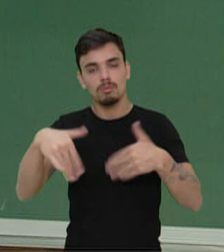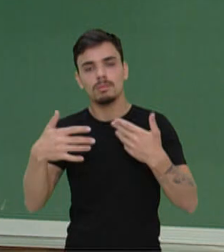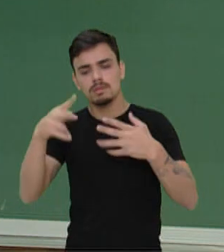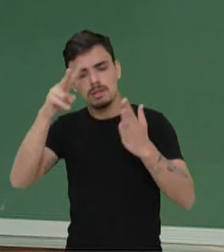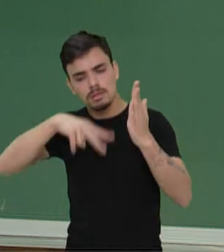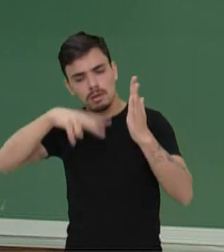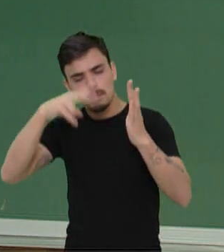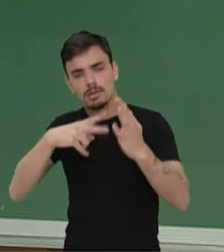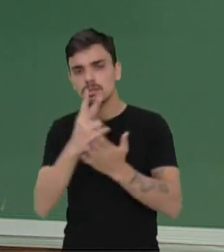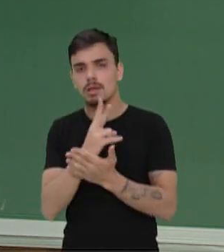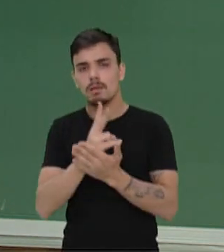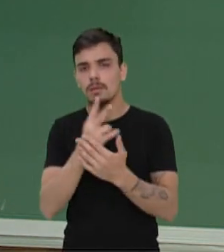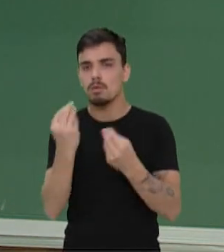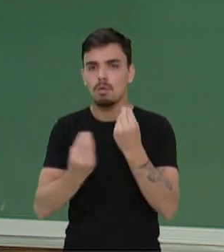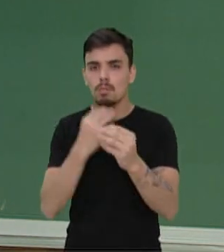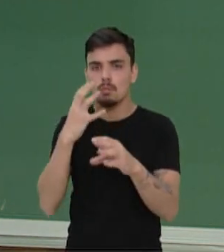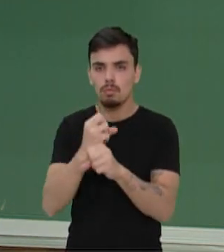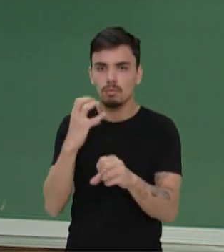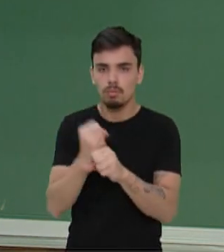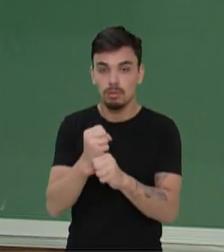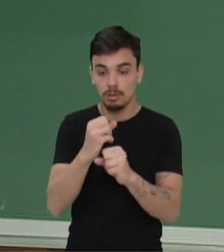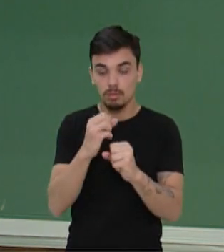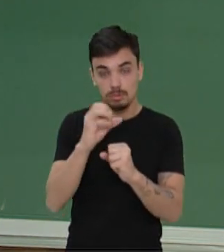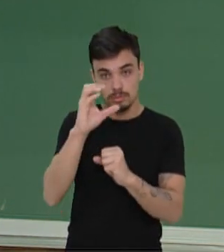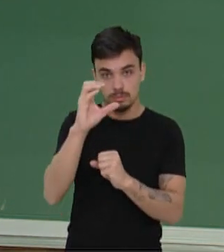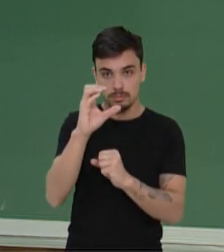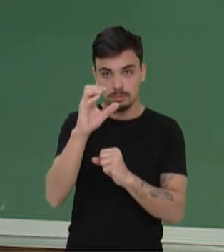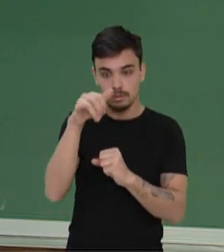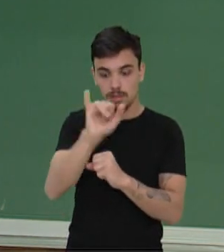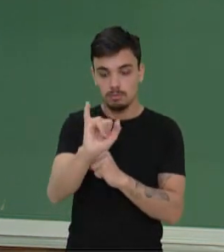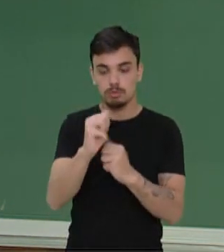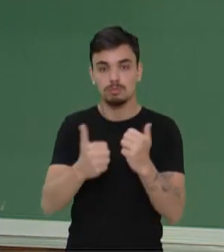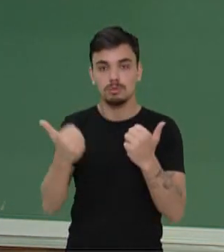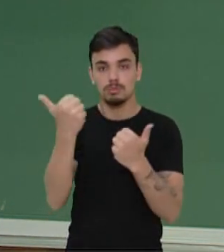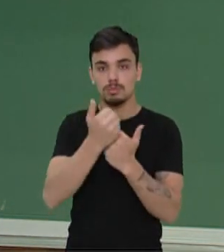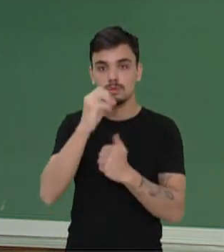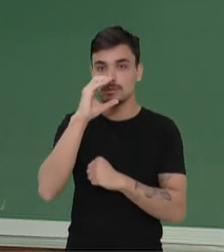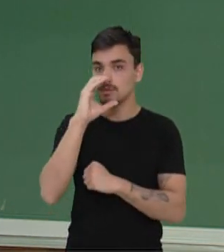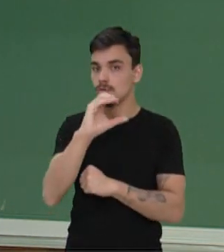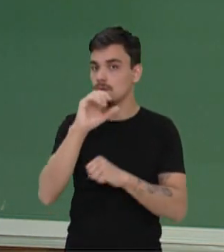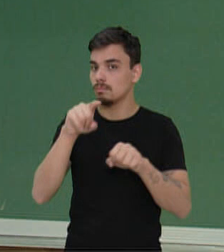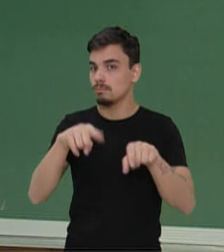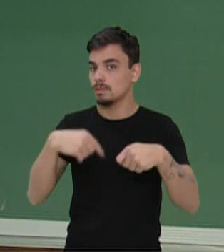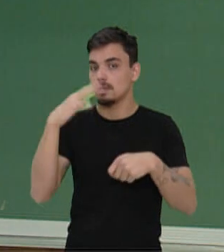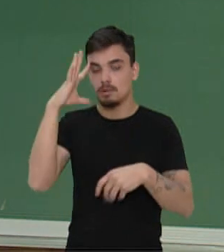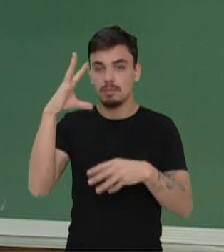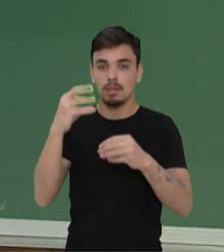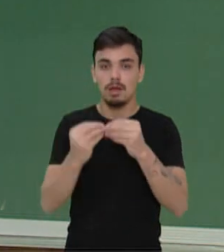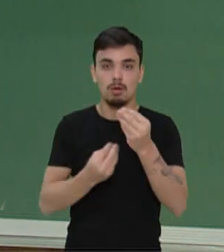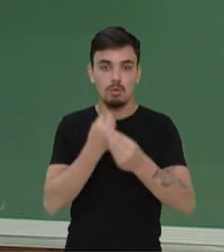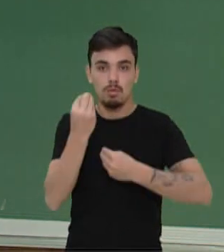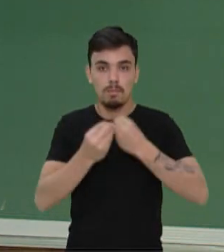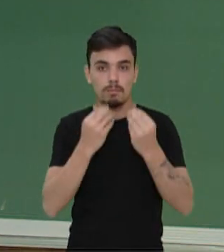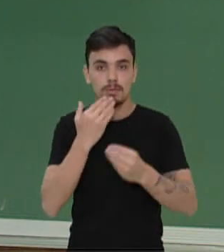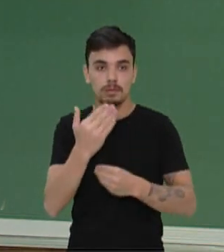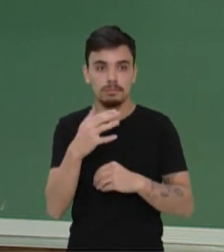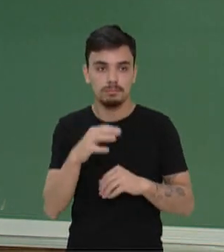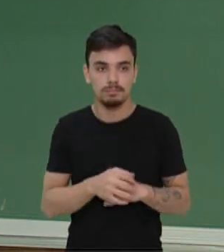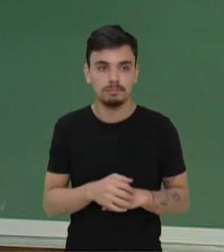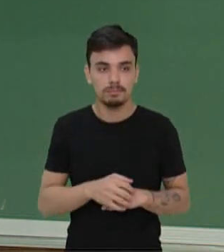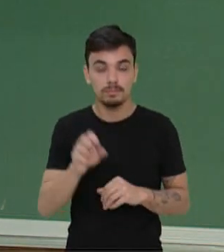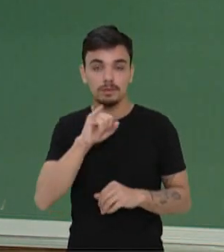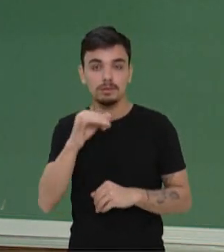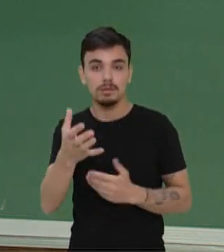né? Sem rumo. Na verdade, você tem que tentar interpretar aqui o que está pedindo. Então, interprete lá. Ó. Bom, se eu quero o